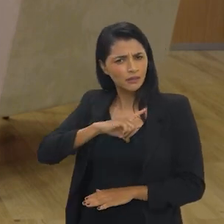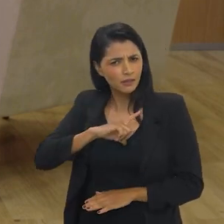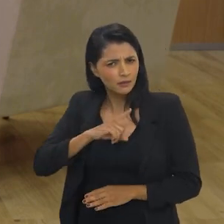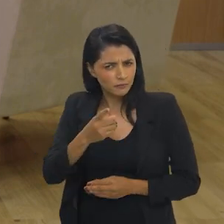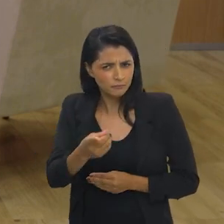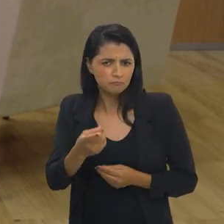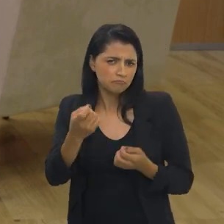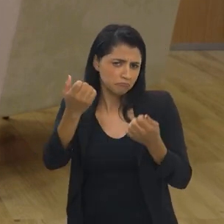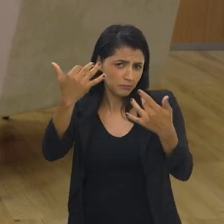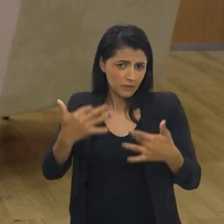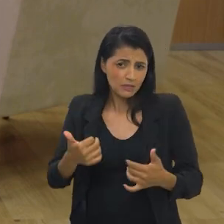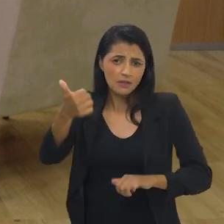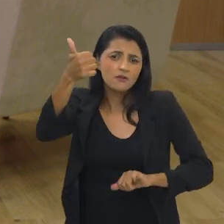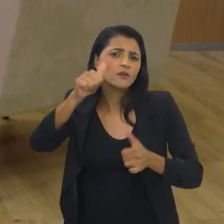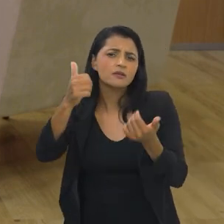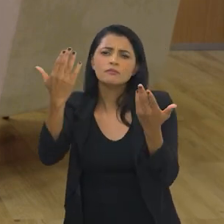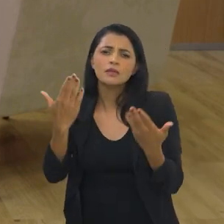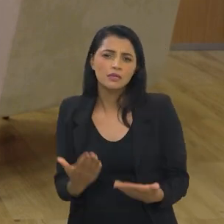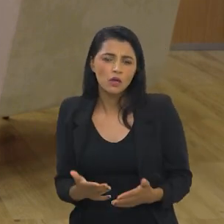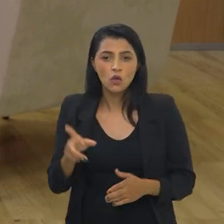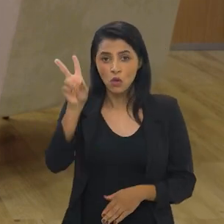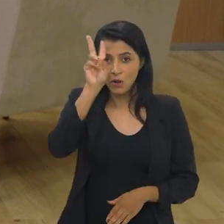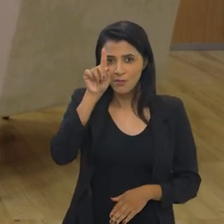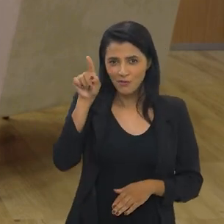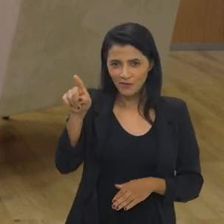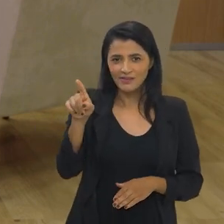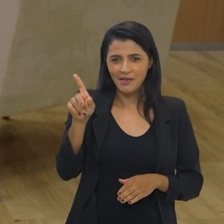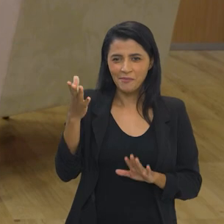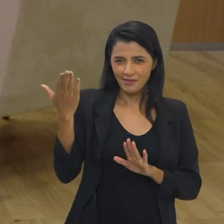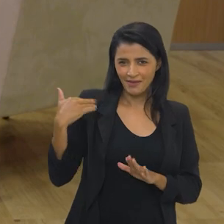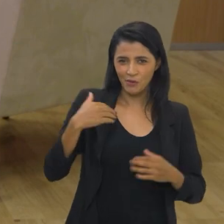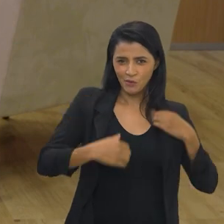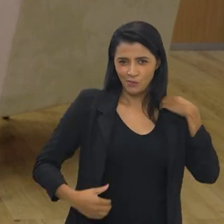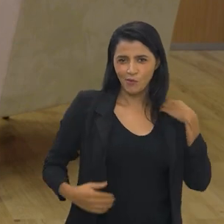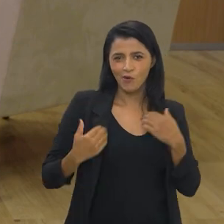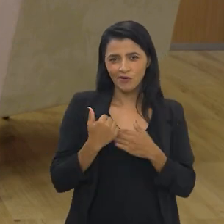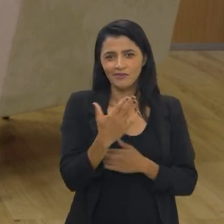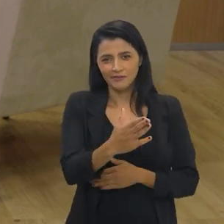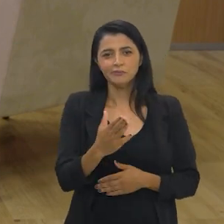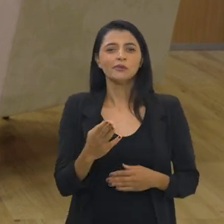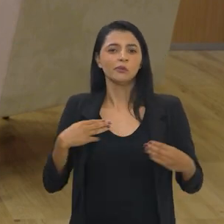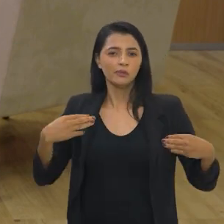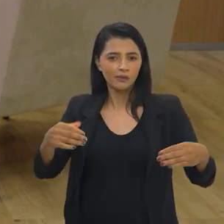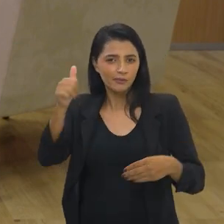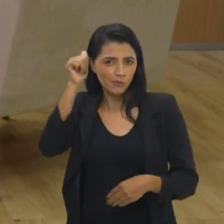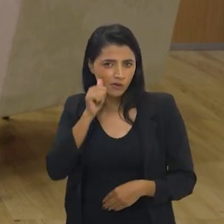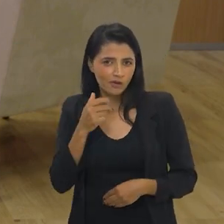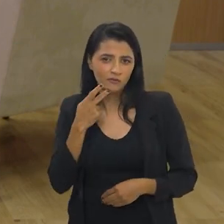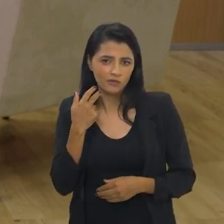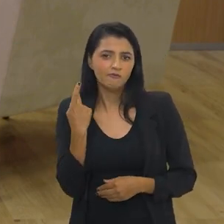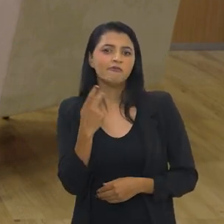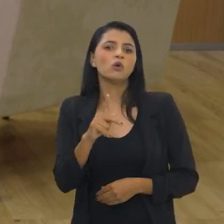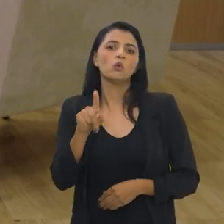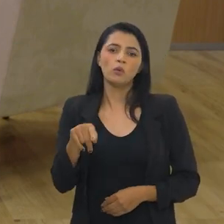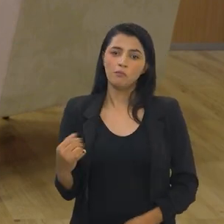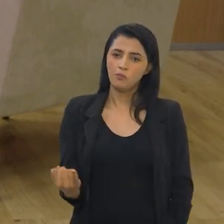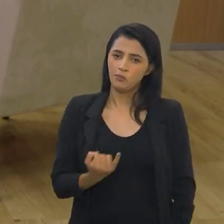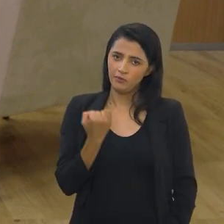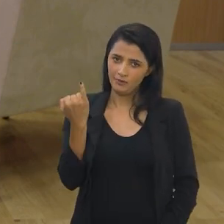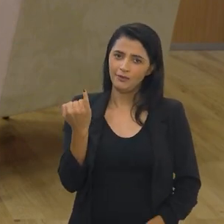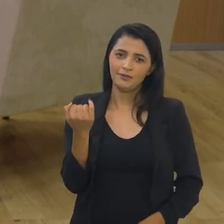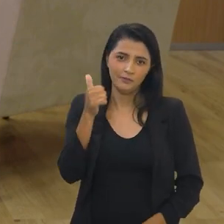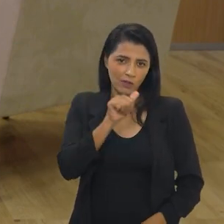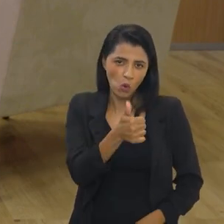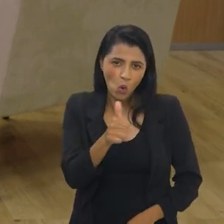na república brasileira queria que a senhora fizesse uma variação disso que eu lembro que quando a senhora tomou posse a frente do ministério das mulheres a senhora está